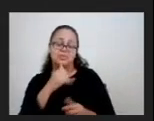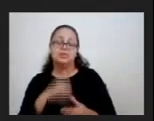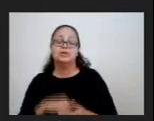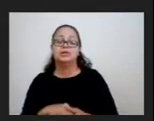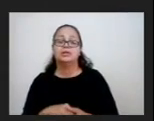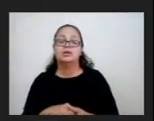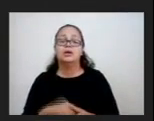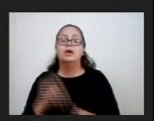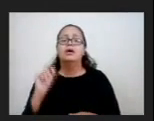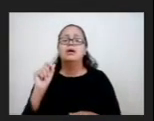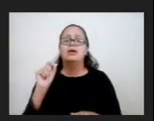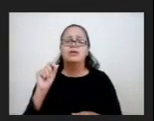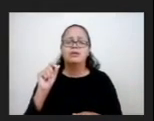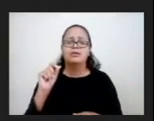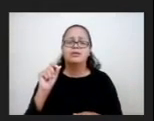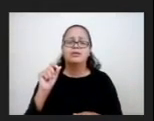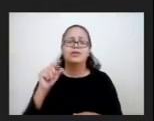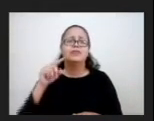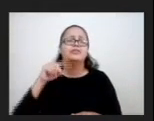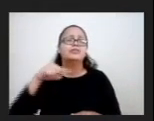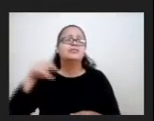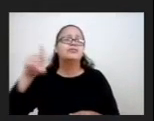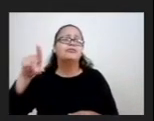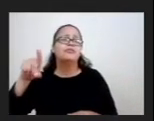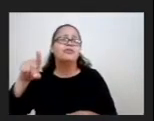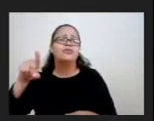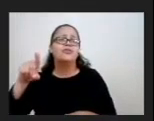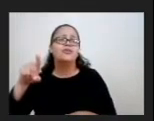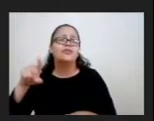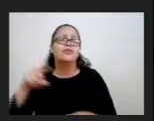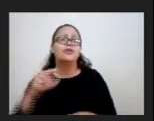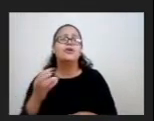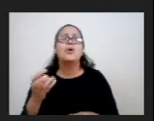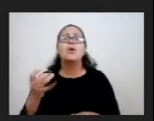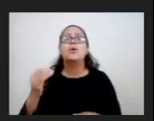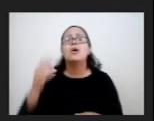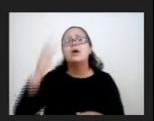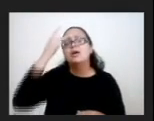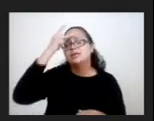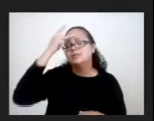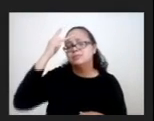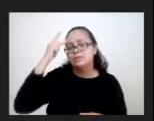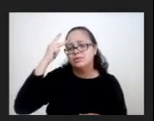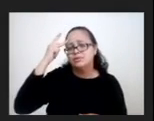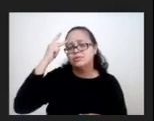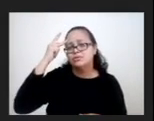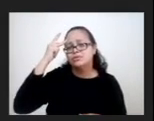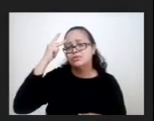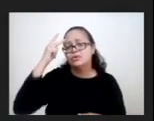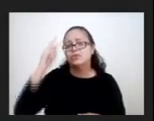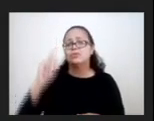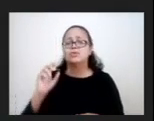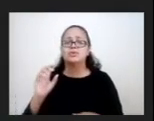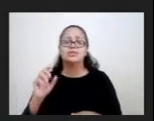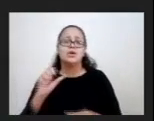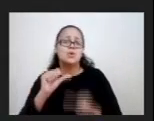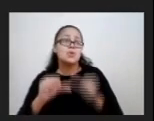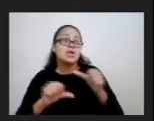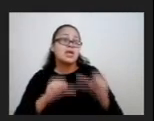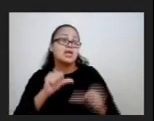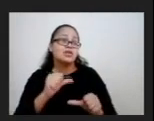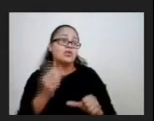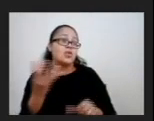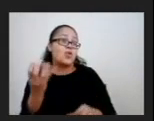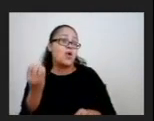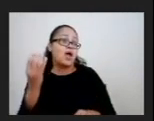aí, onde você foi? Com quem? O que tornou essa viagem tão inesquecível? Que fato que deixou ela tão